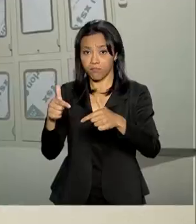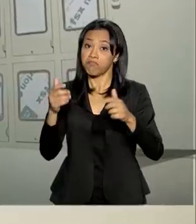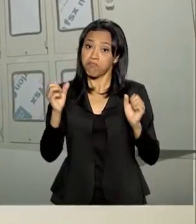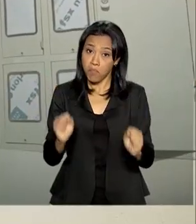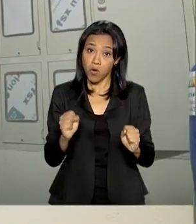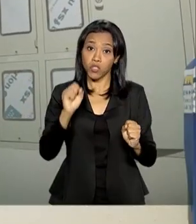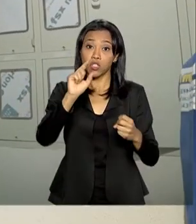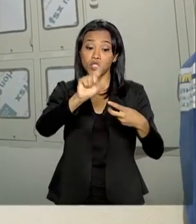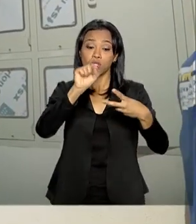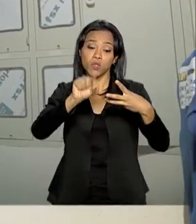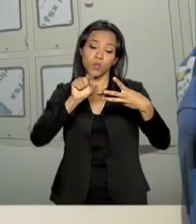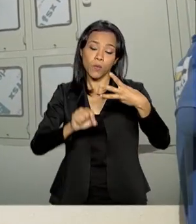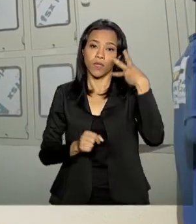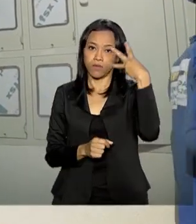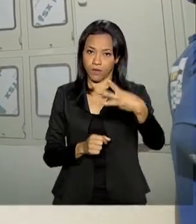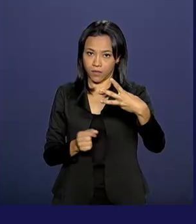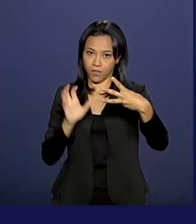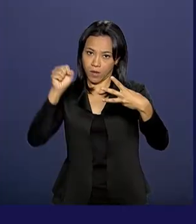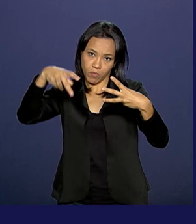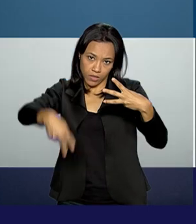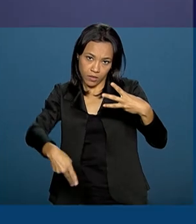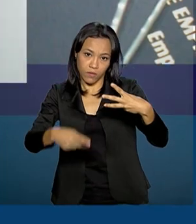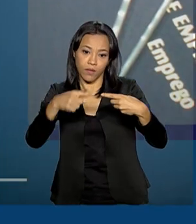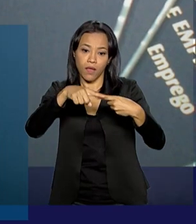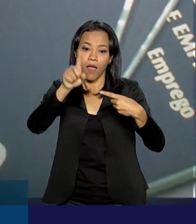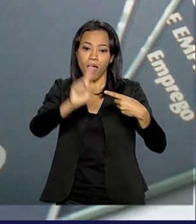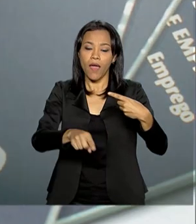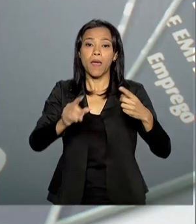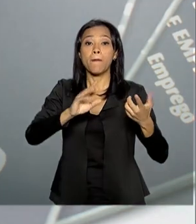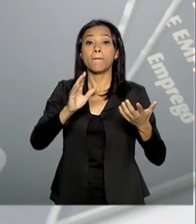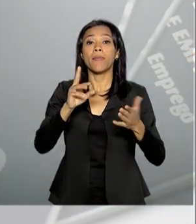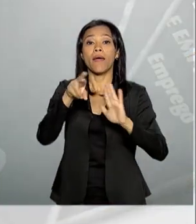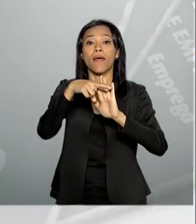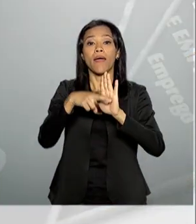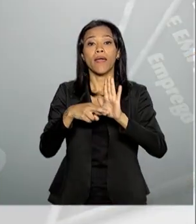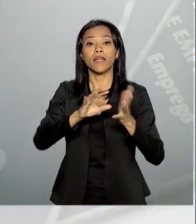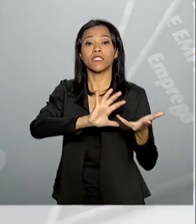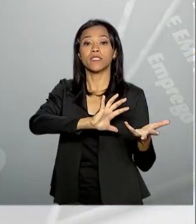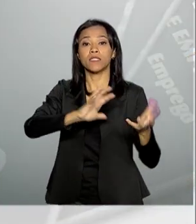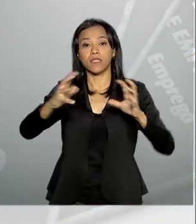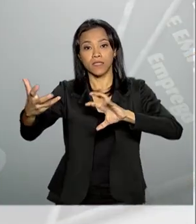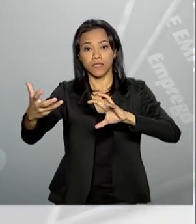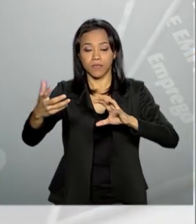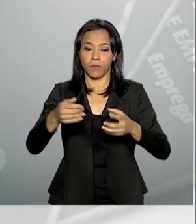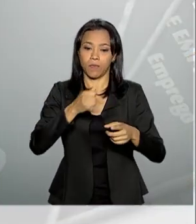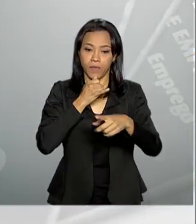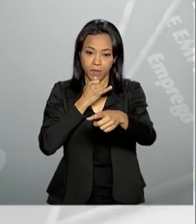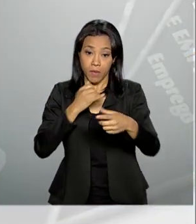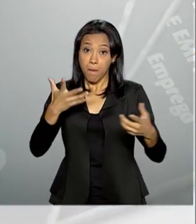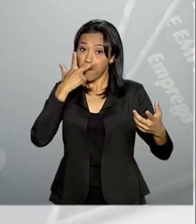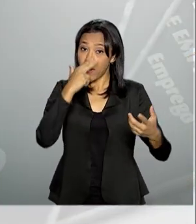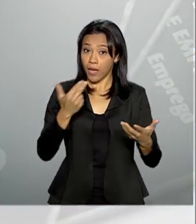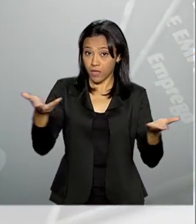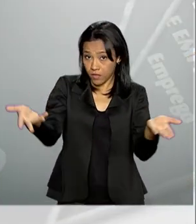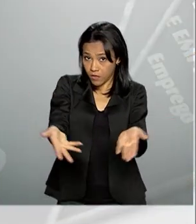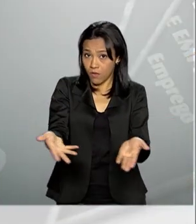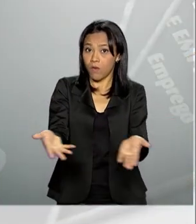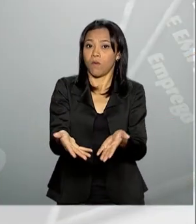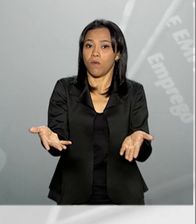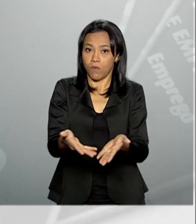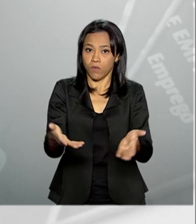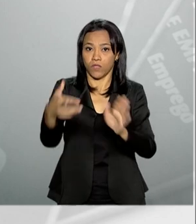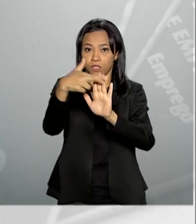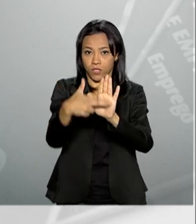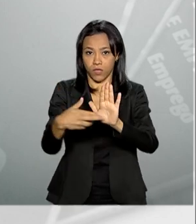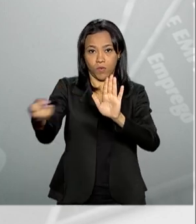por três formas de se aposentar. São as regras de transição. A primeira é parecida com a atual para ter a aposentadoria